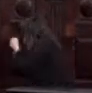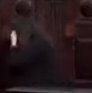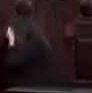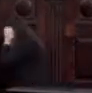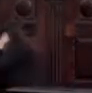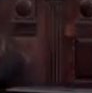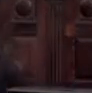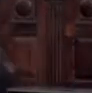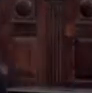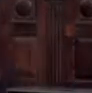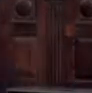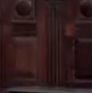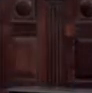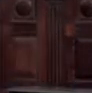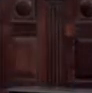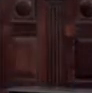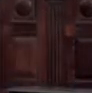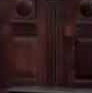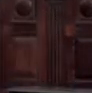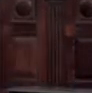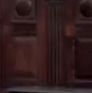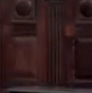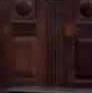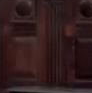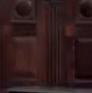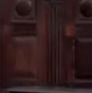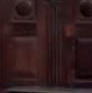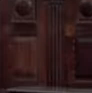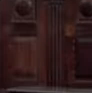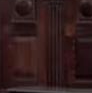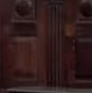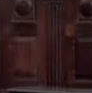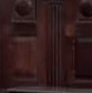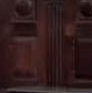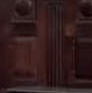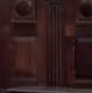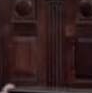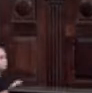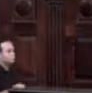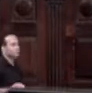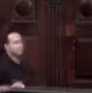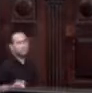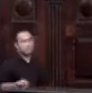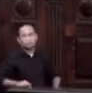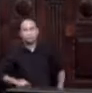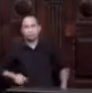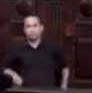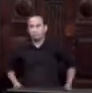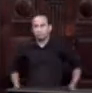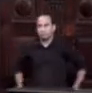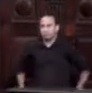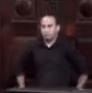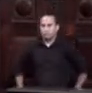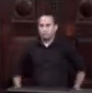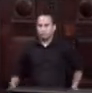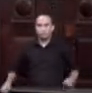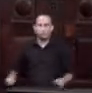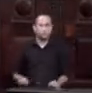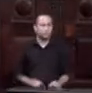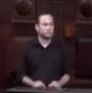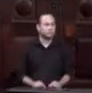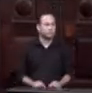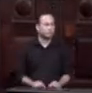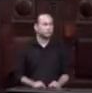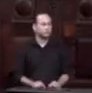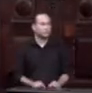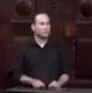se sustenta pela defesa dos servidores, pela necessidade de pagar o salário dos servidores. Foi assim na mensagem sobre a SEDAI, foi